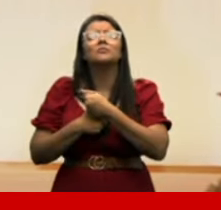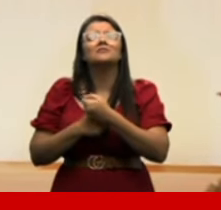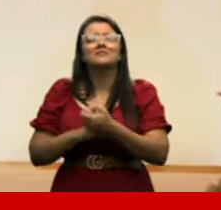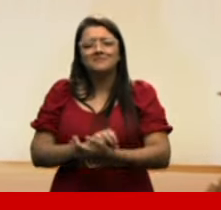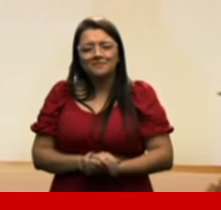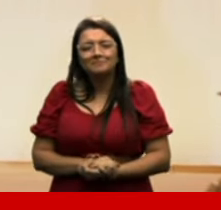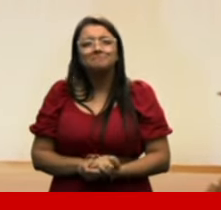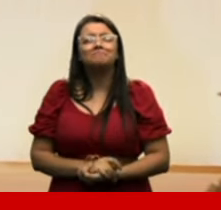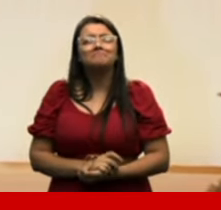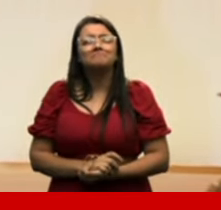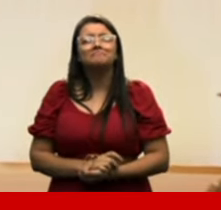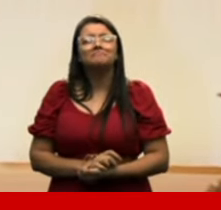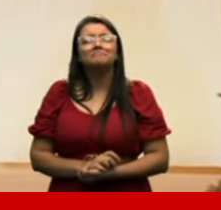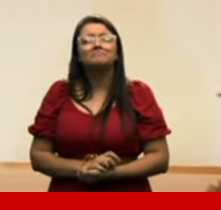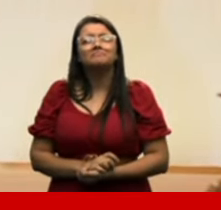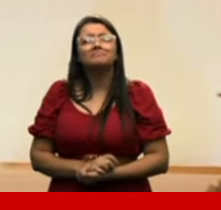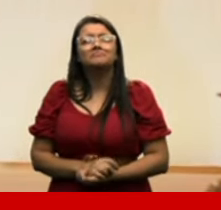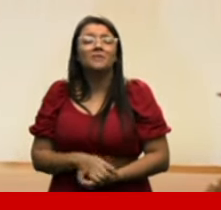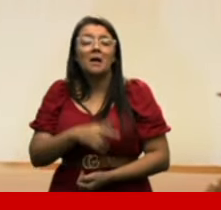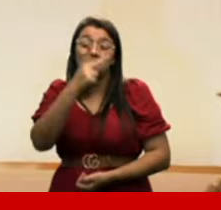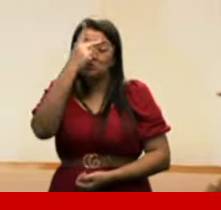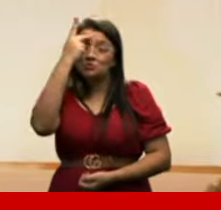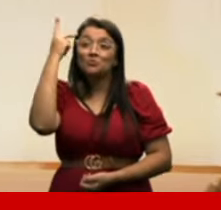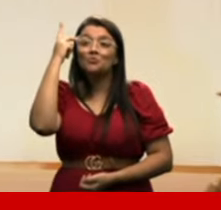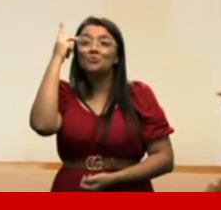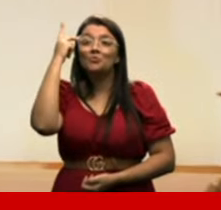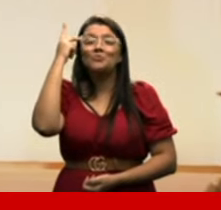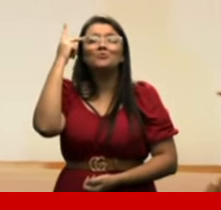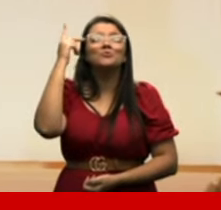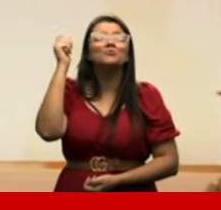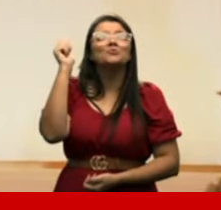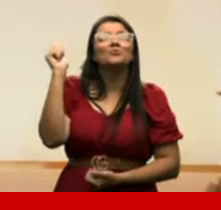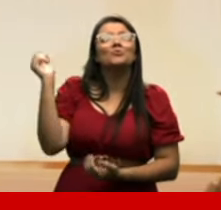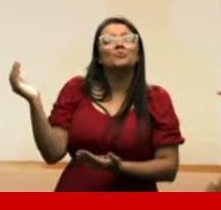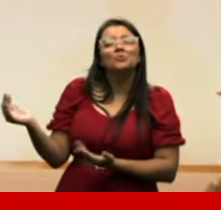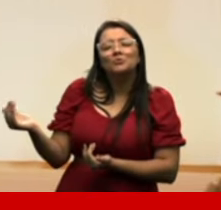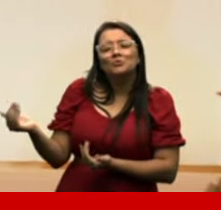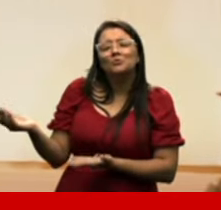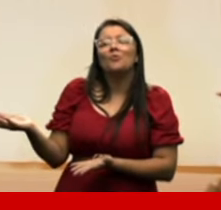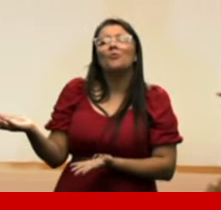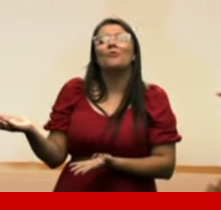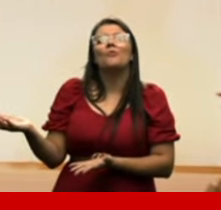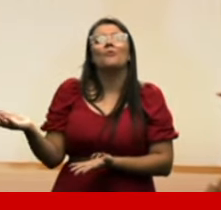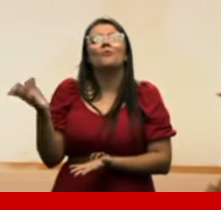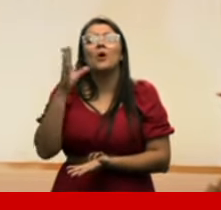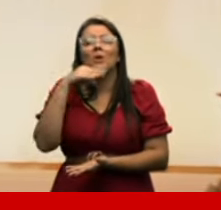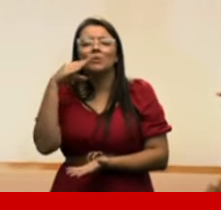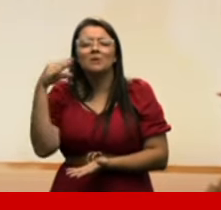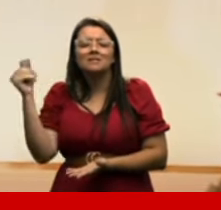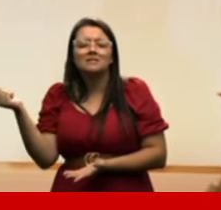É a pessoa, o jovem, que